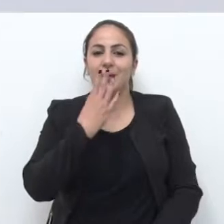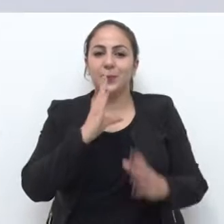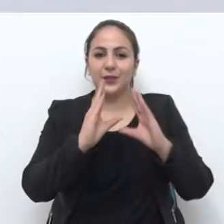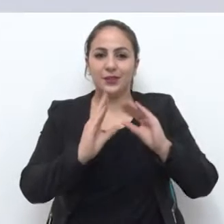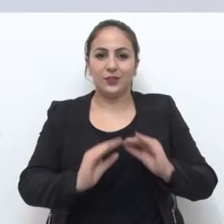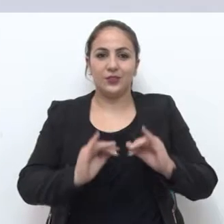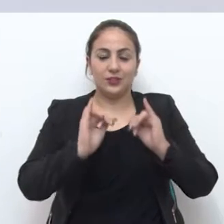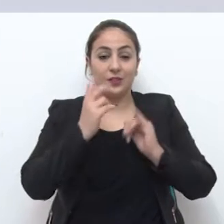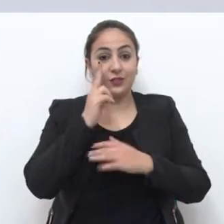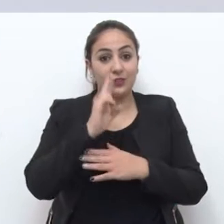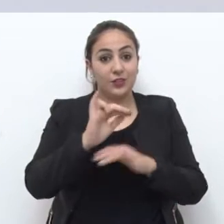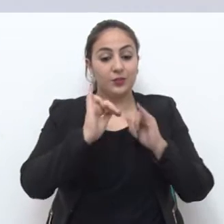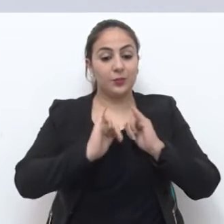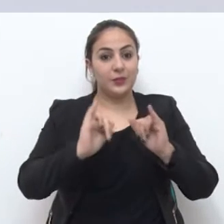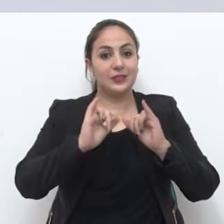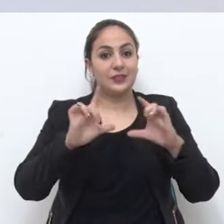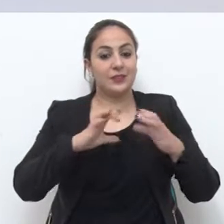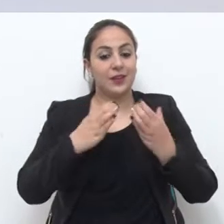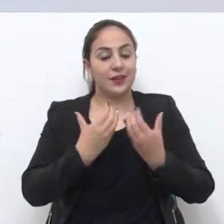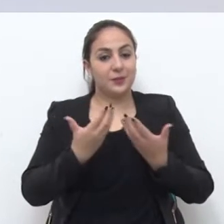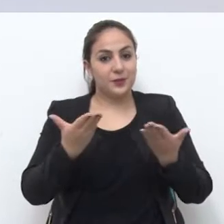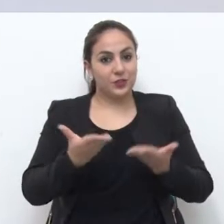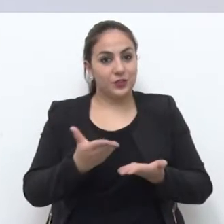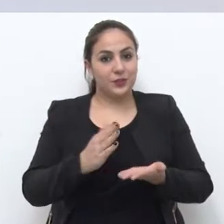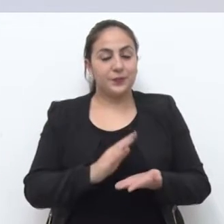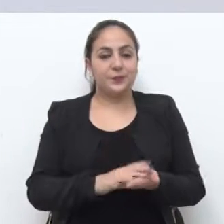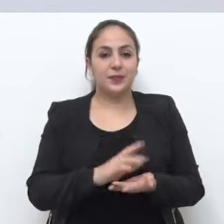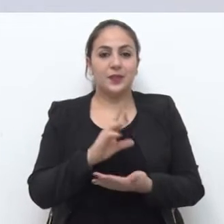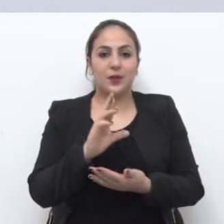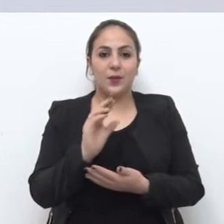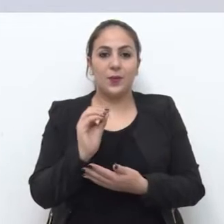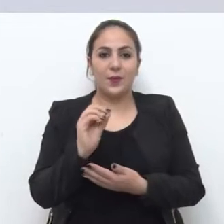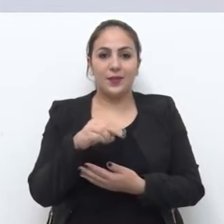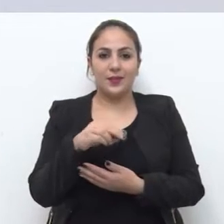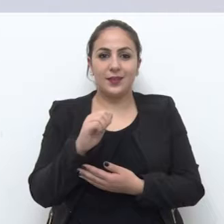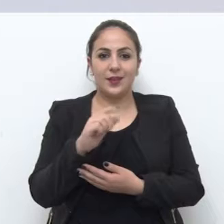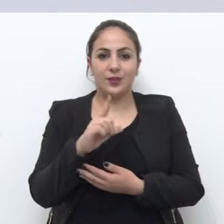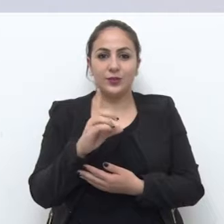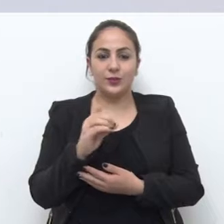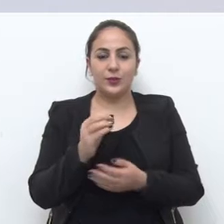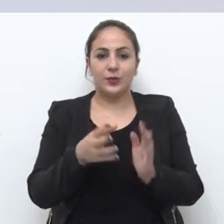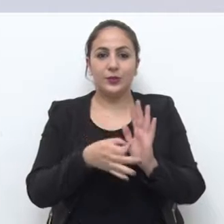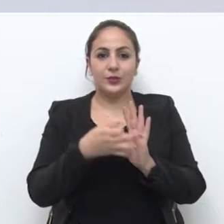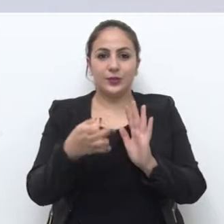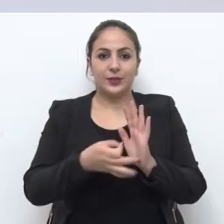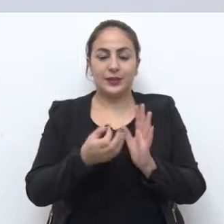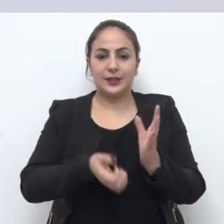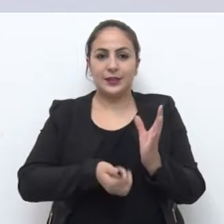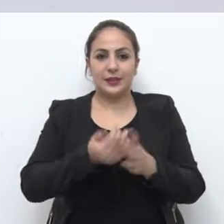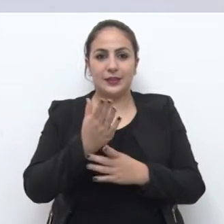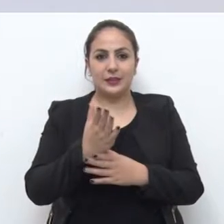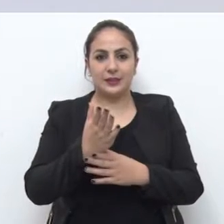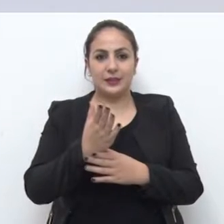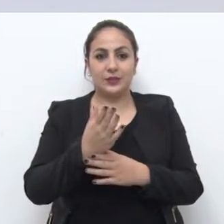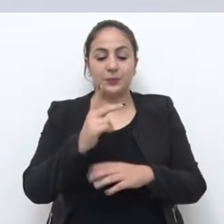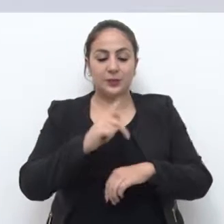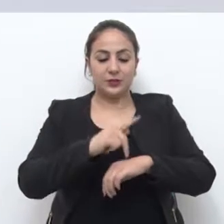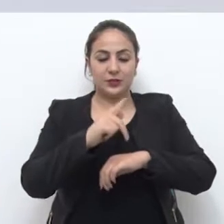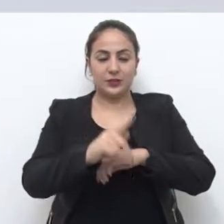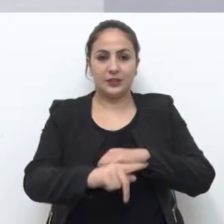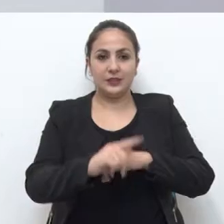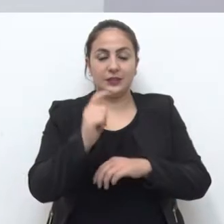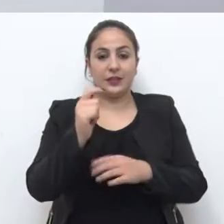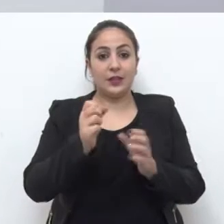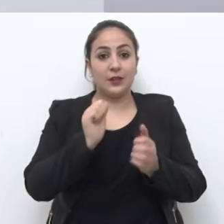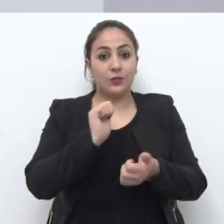Boa noite, veja no Jornal da Câmara de hoje. Ronaldo Rosa sugere criação de Liga Passofundense de Futebol